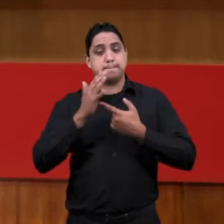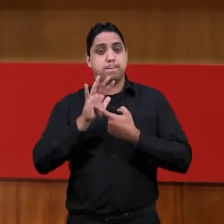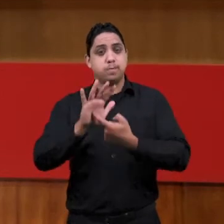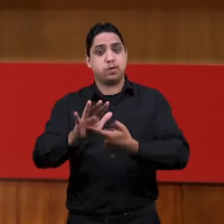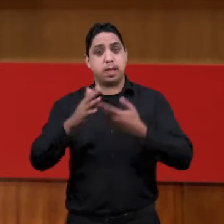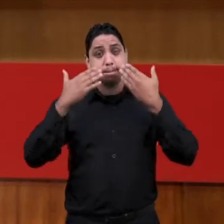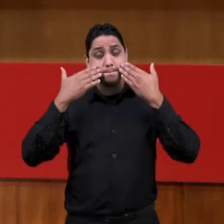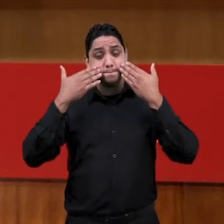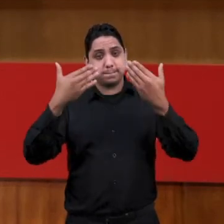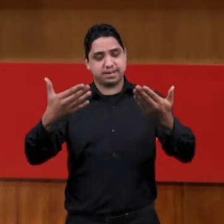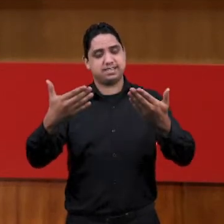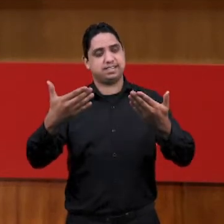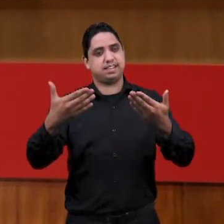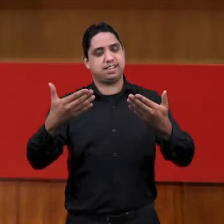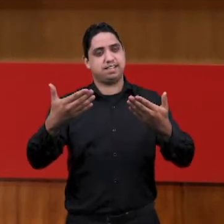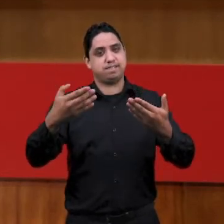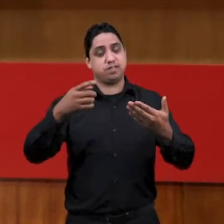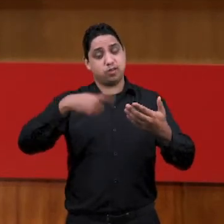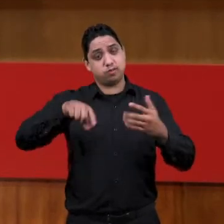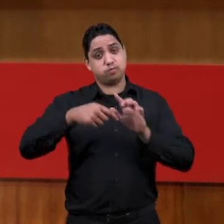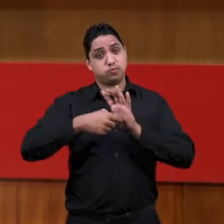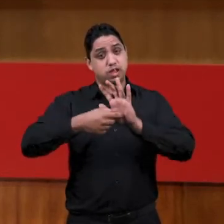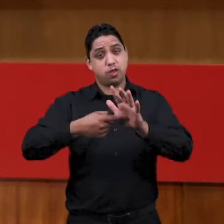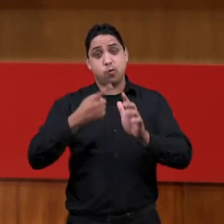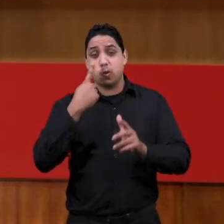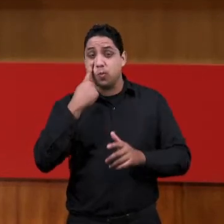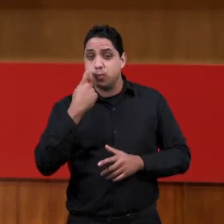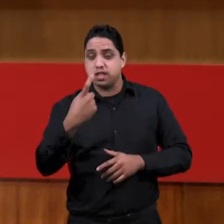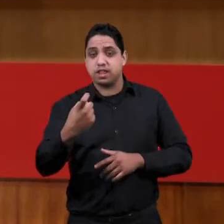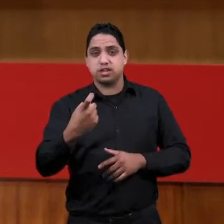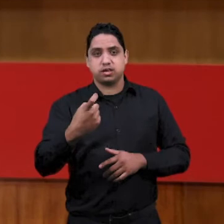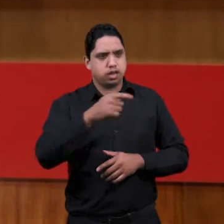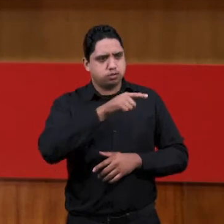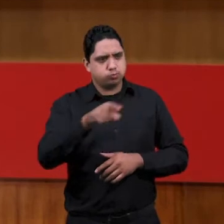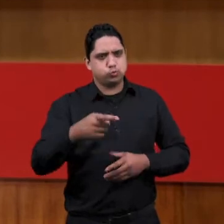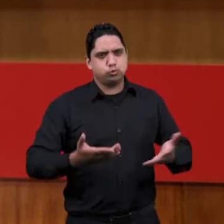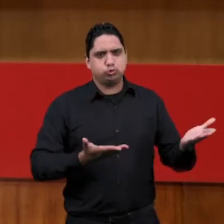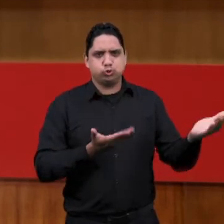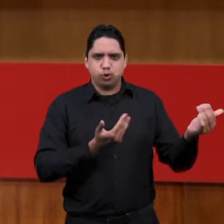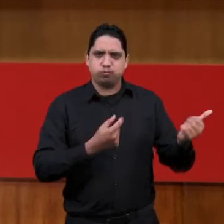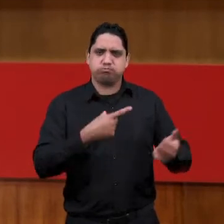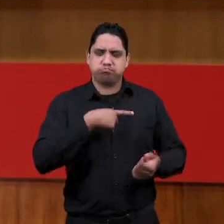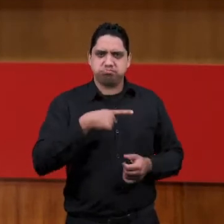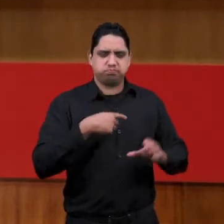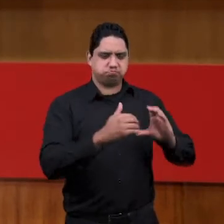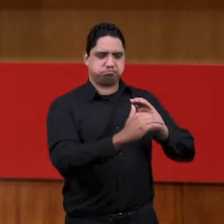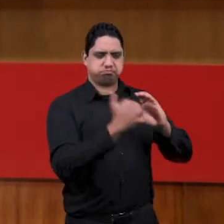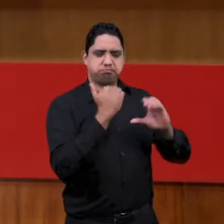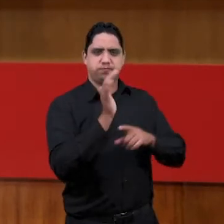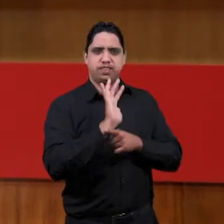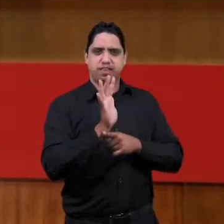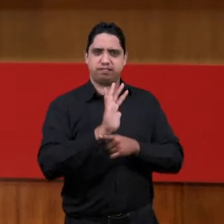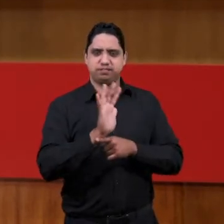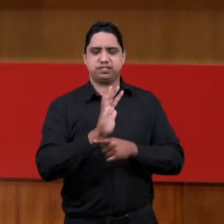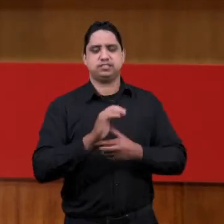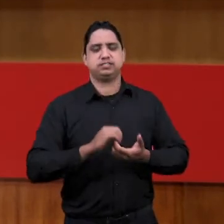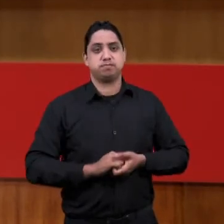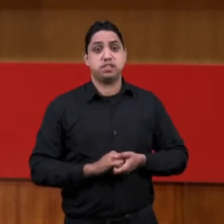irmãos para mostrar o interesse extraordinário que os nossos irmãos jovens tiveram ao enviar os seus